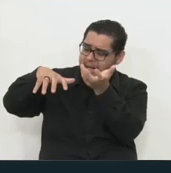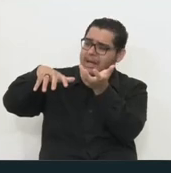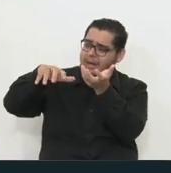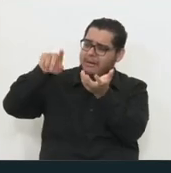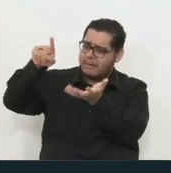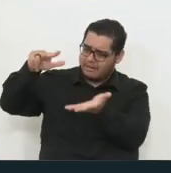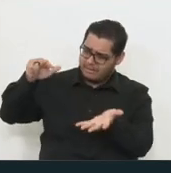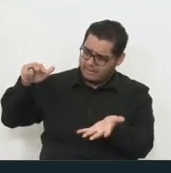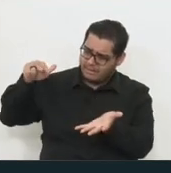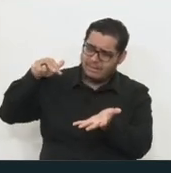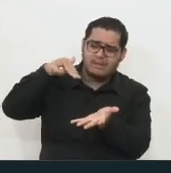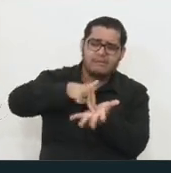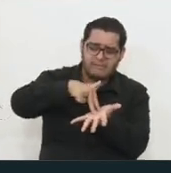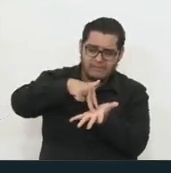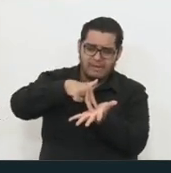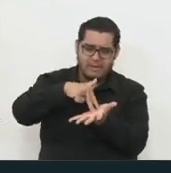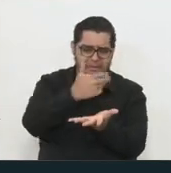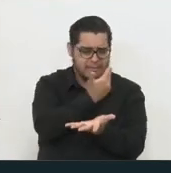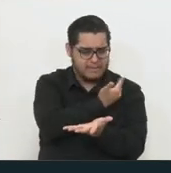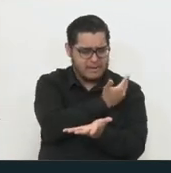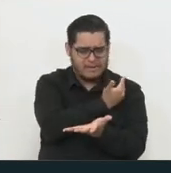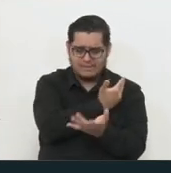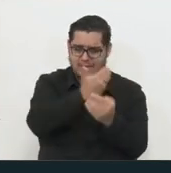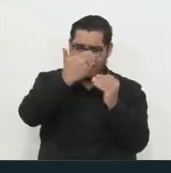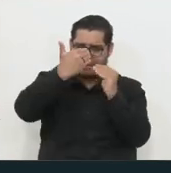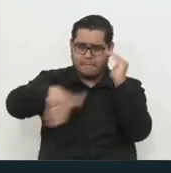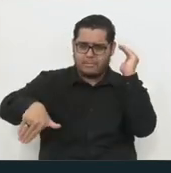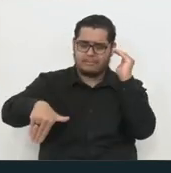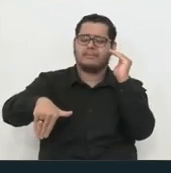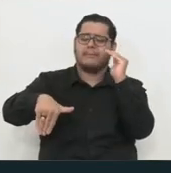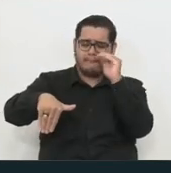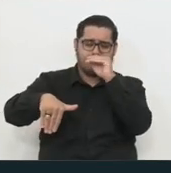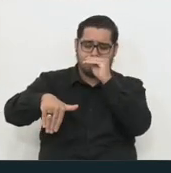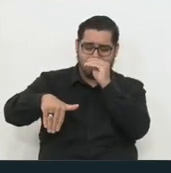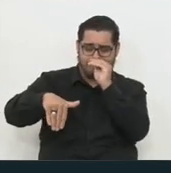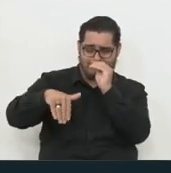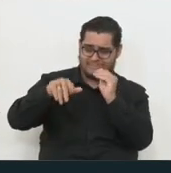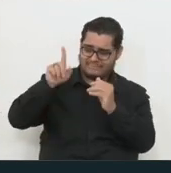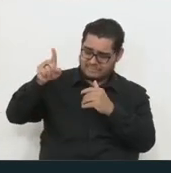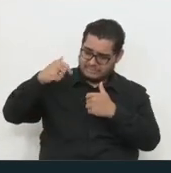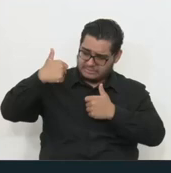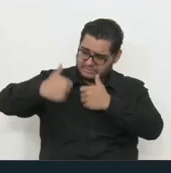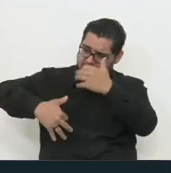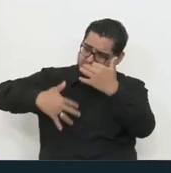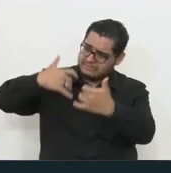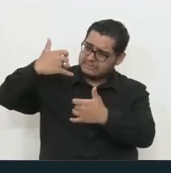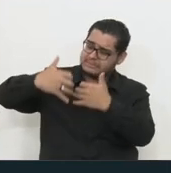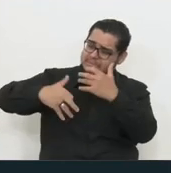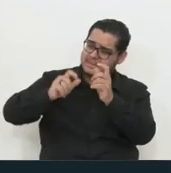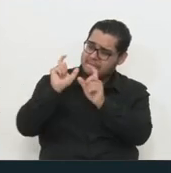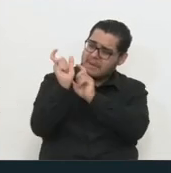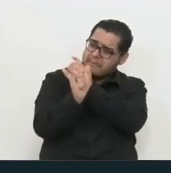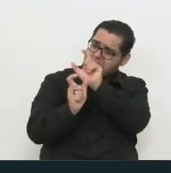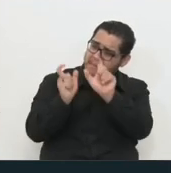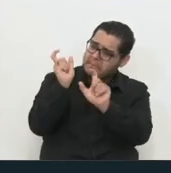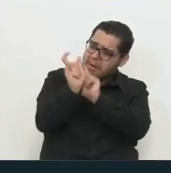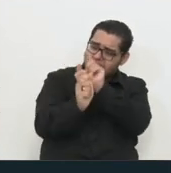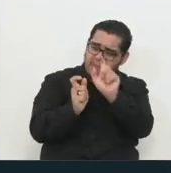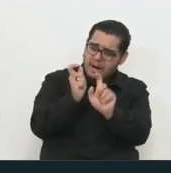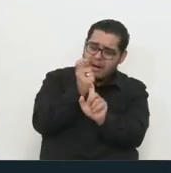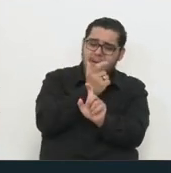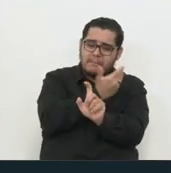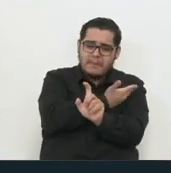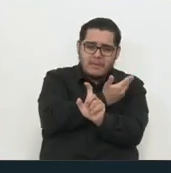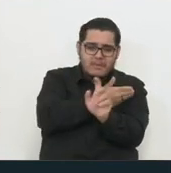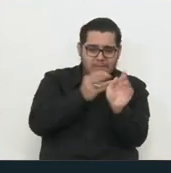e comportamento preconceituosos Considerando o teor das declarações jacosas e preconceituosas do deputado